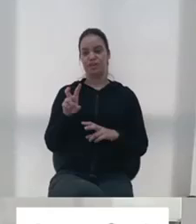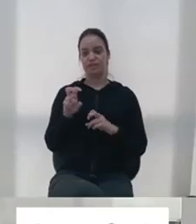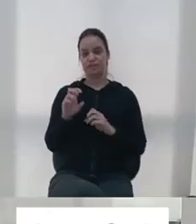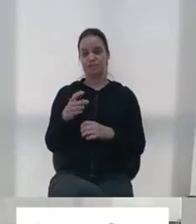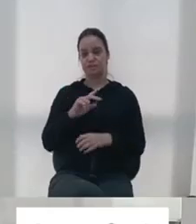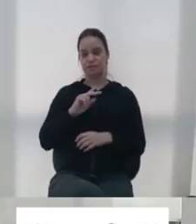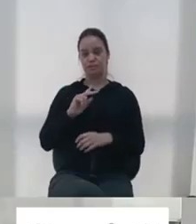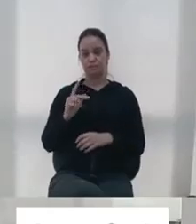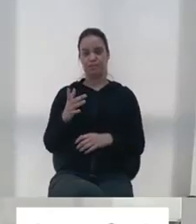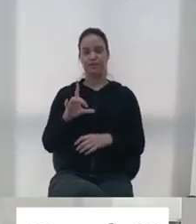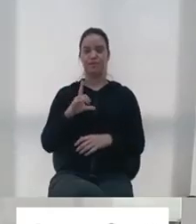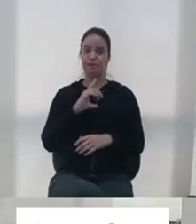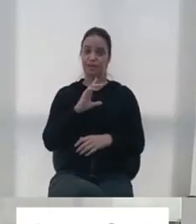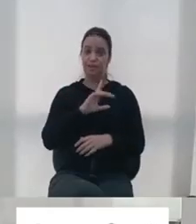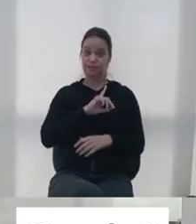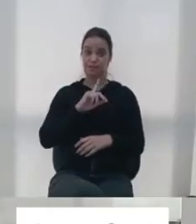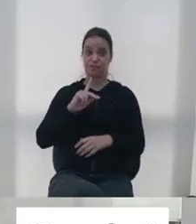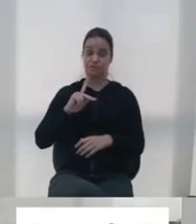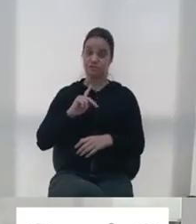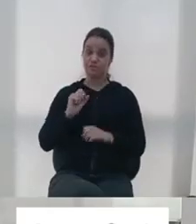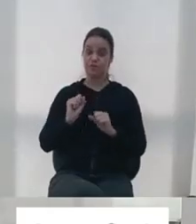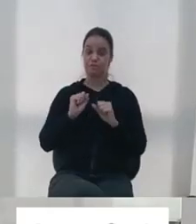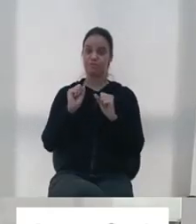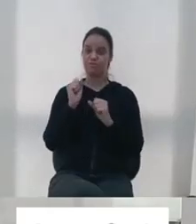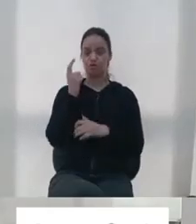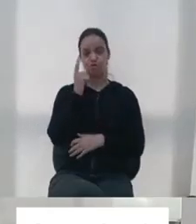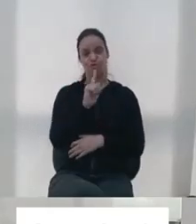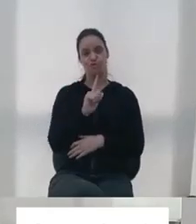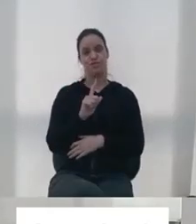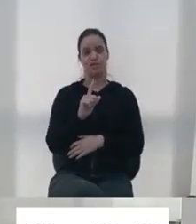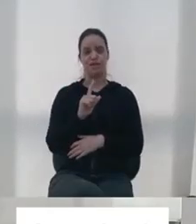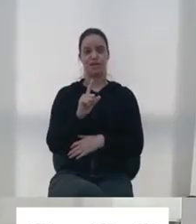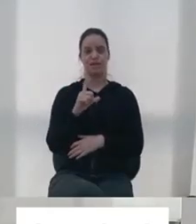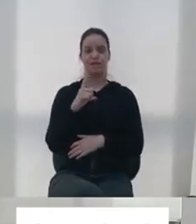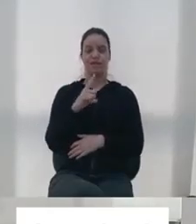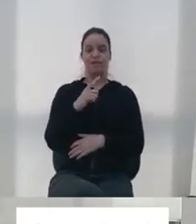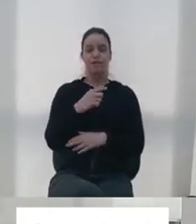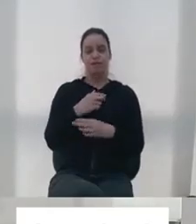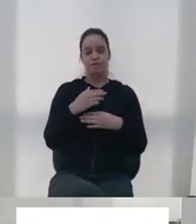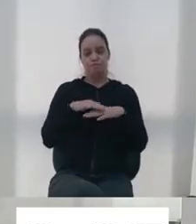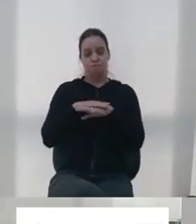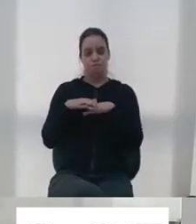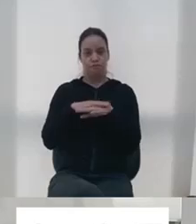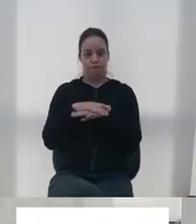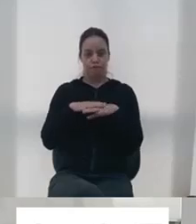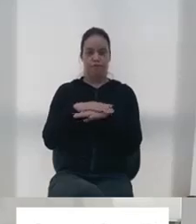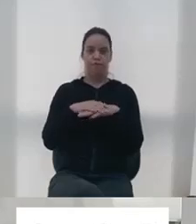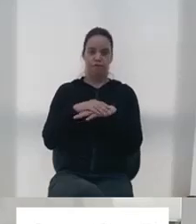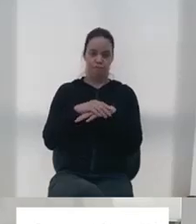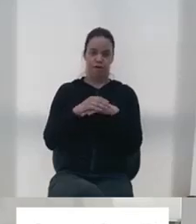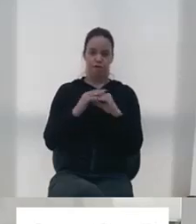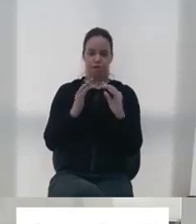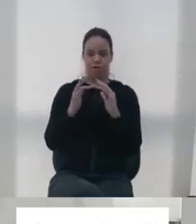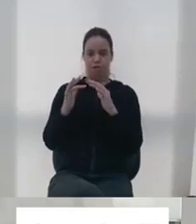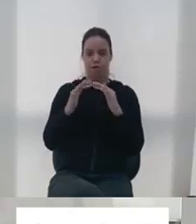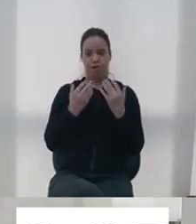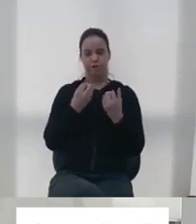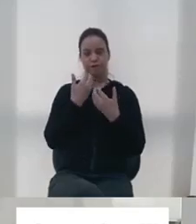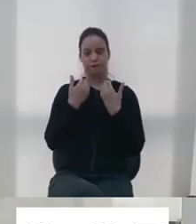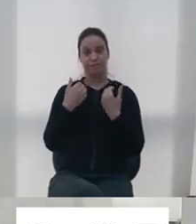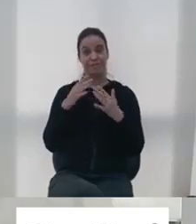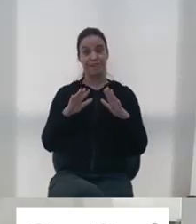né, defensoras, né, que possam, de fato, né, fazer esse diálogo permanente com as demandas e com os conflitos coletivos. E nós